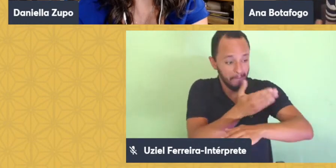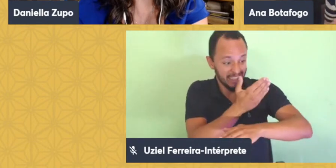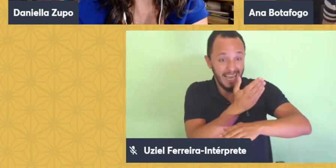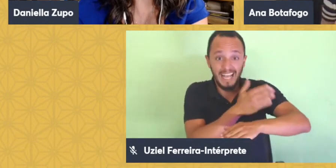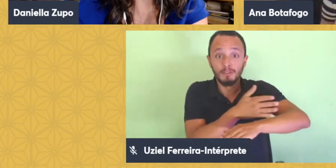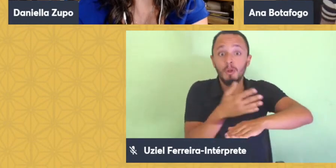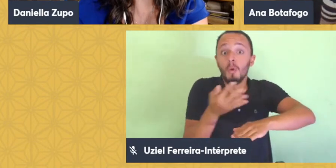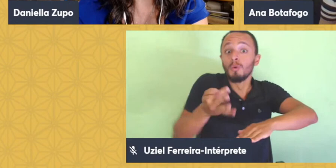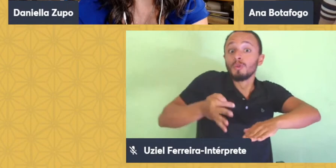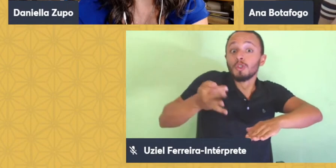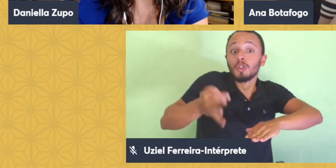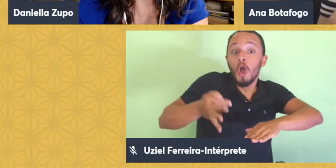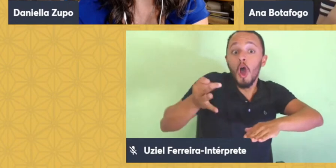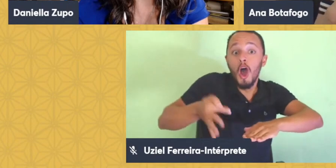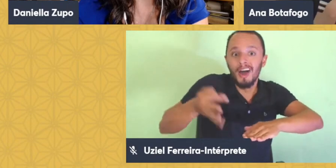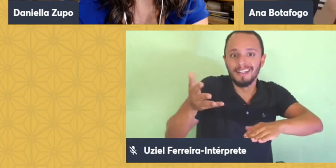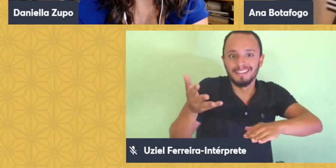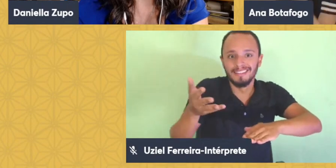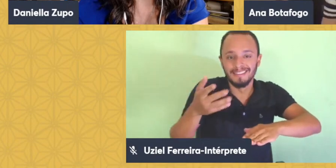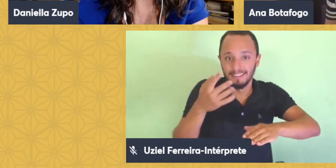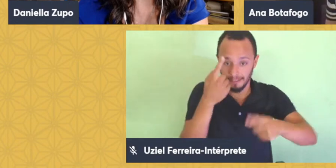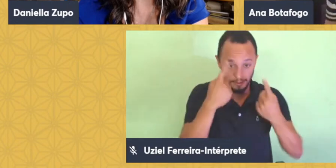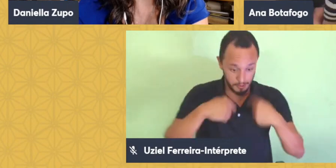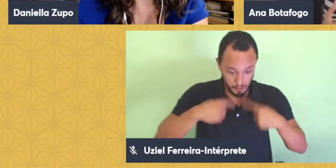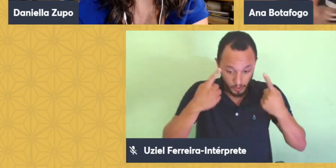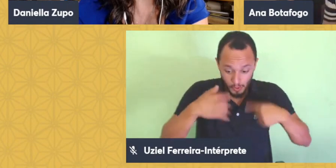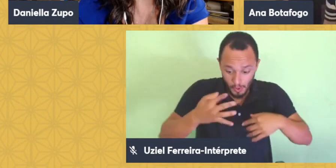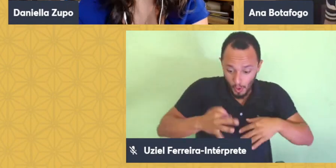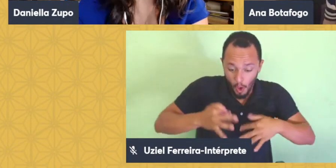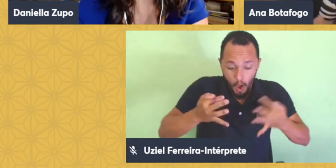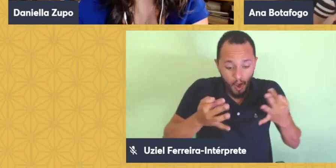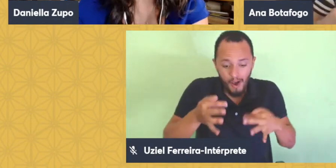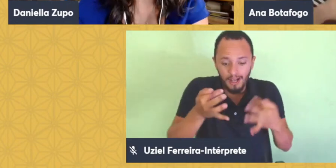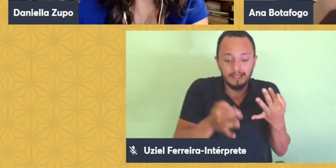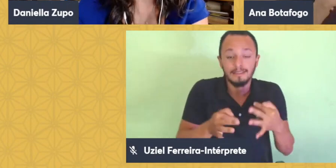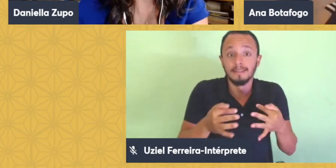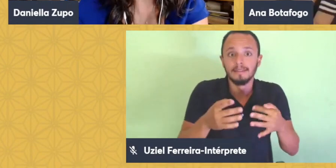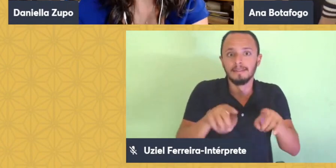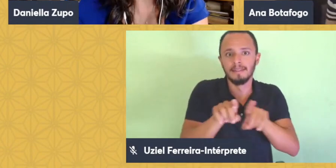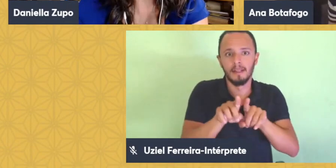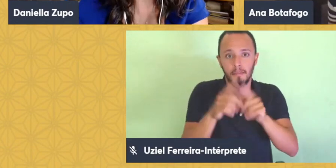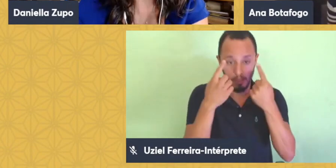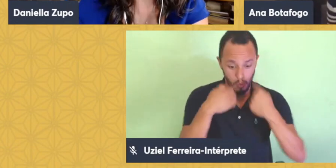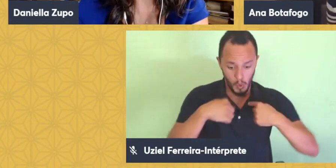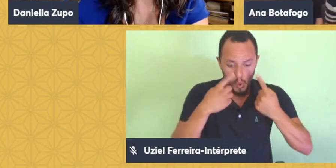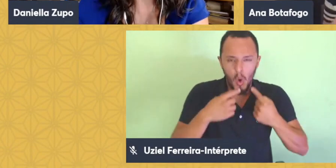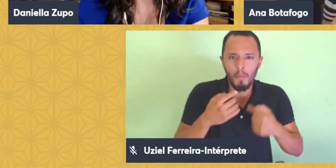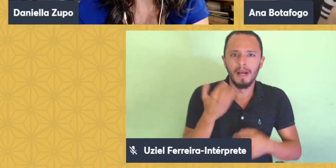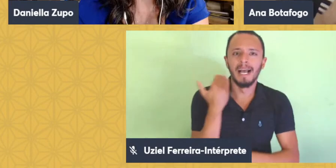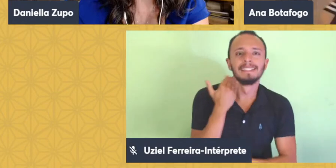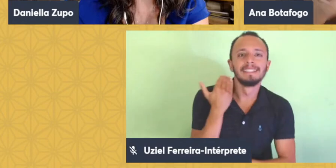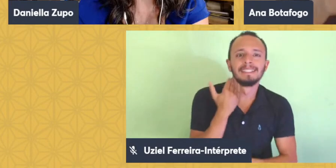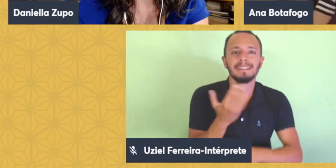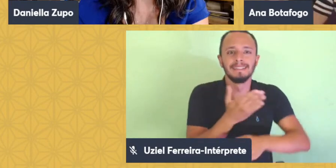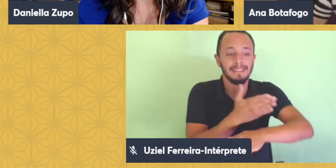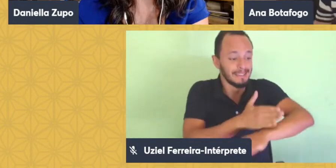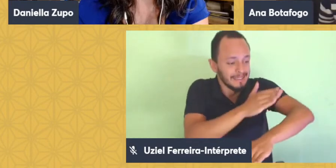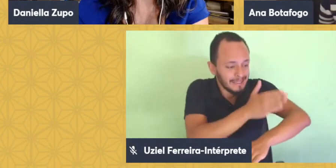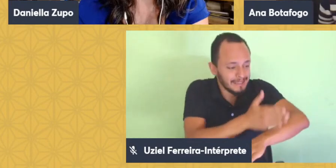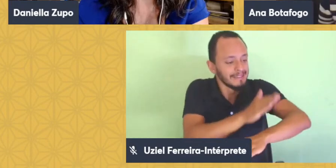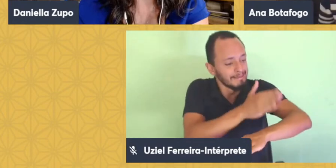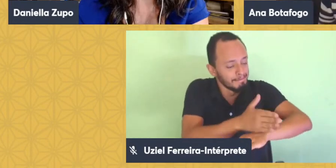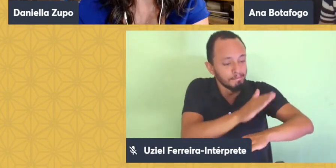nunca acordei a noite quero um corpo exausto de tanto exercício e de tanto ensaiar e